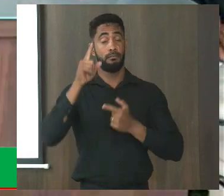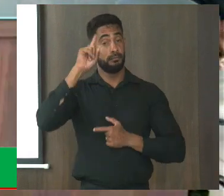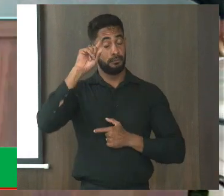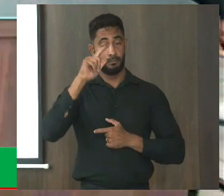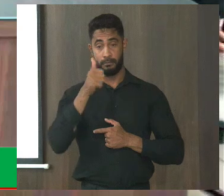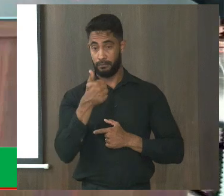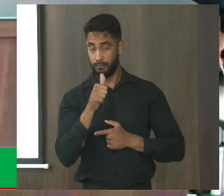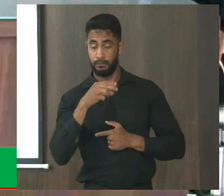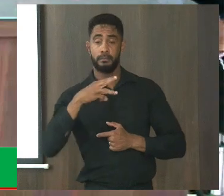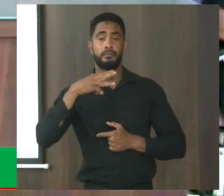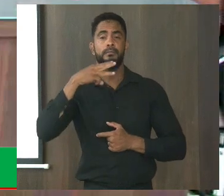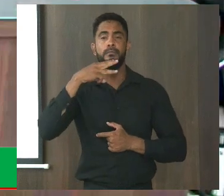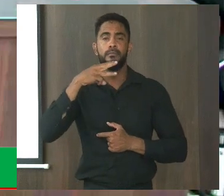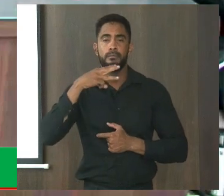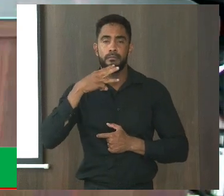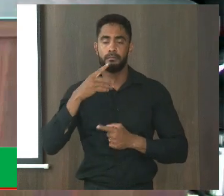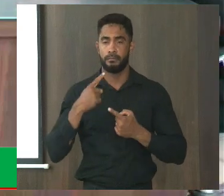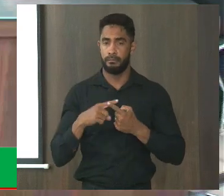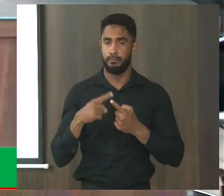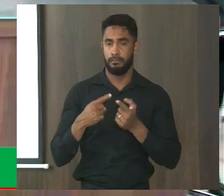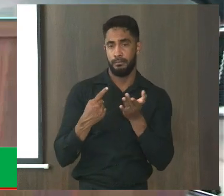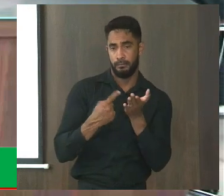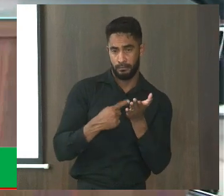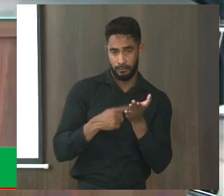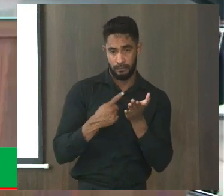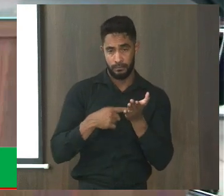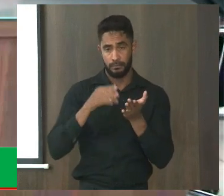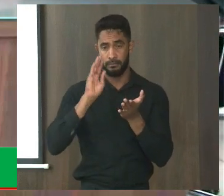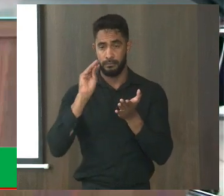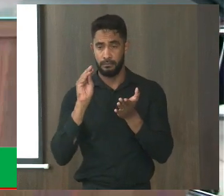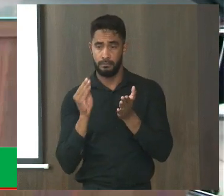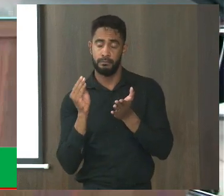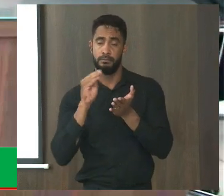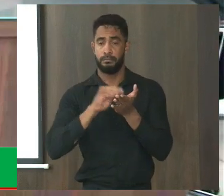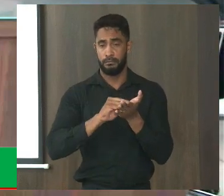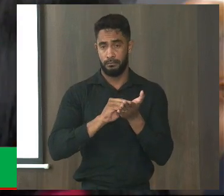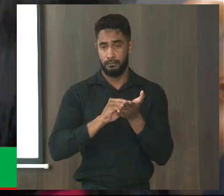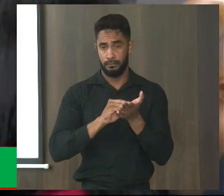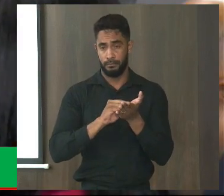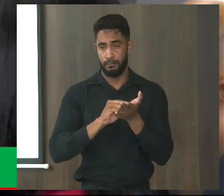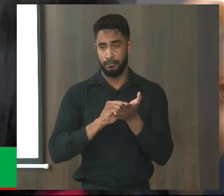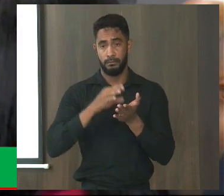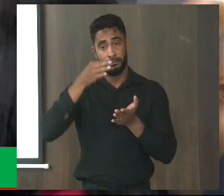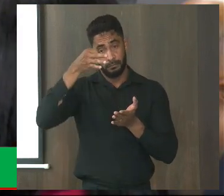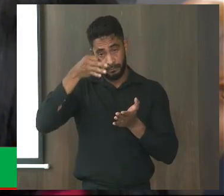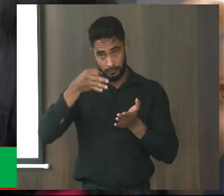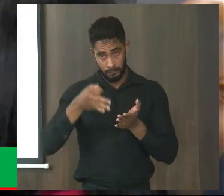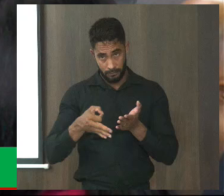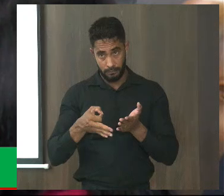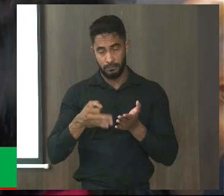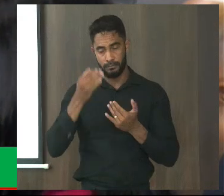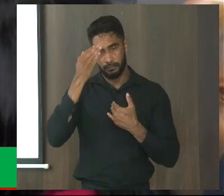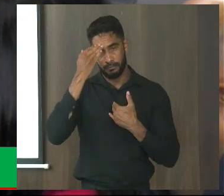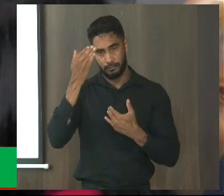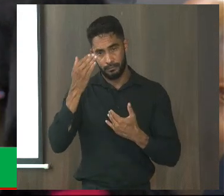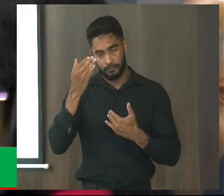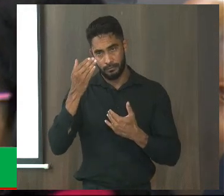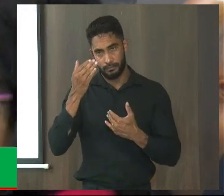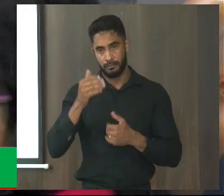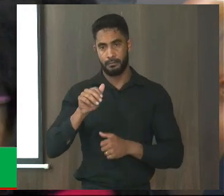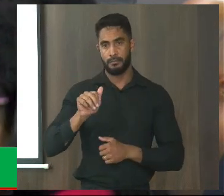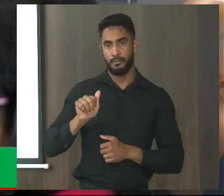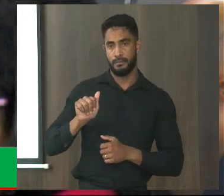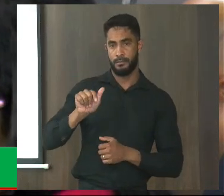março de 2024, em decorrência de compromisso previamente agendado e de impossível adiamento. Certo de contar com vossa compreensão, agradeço